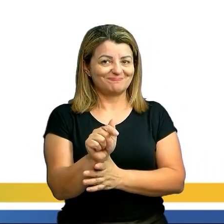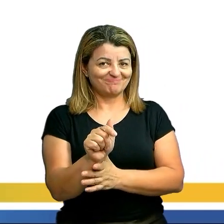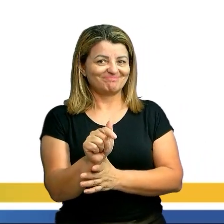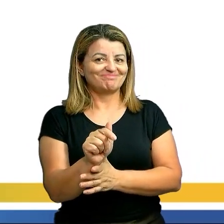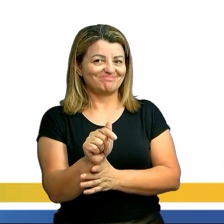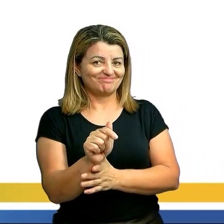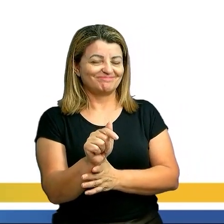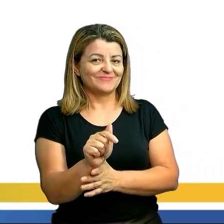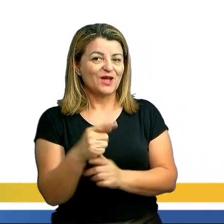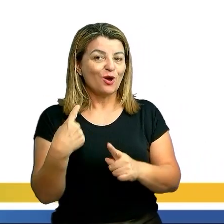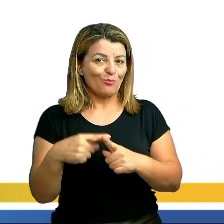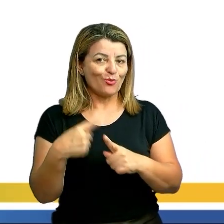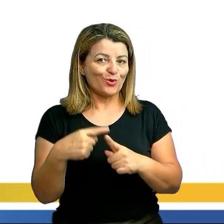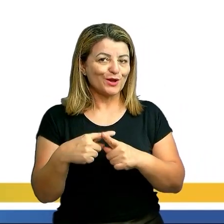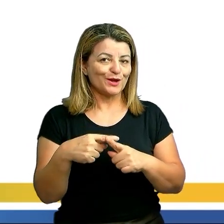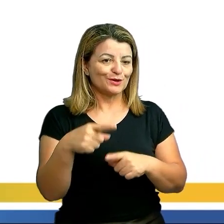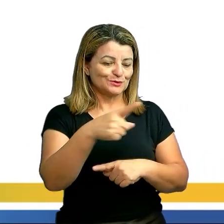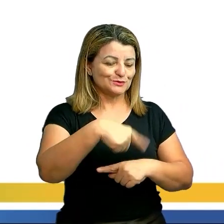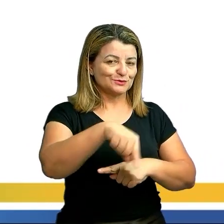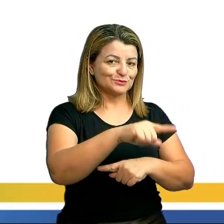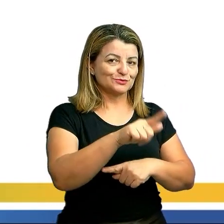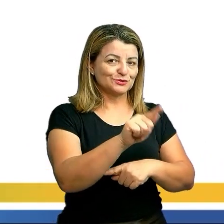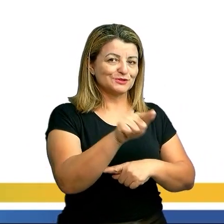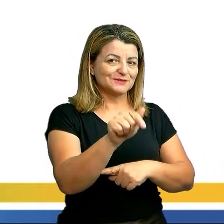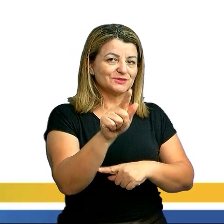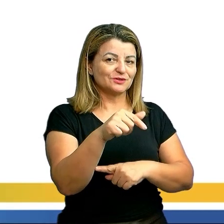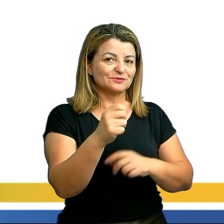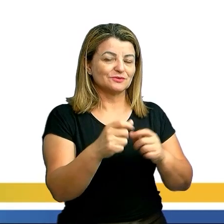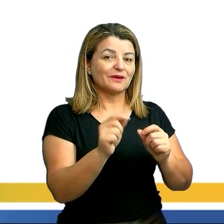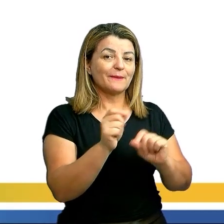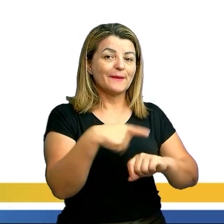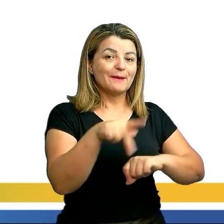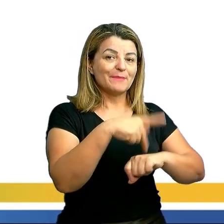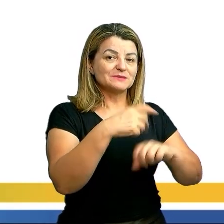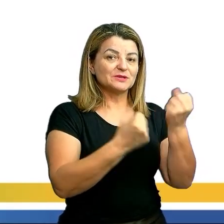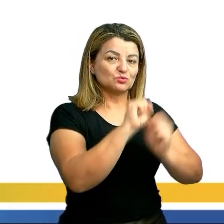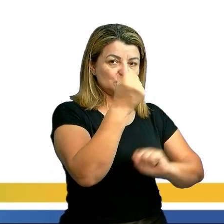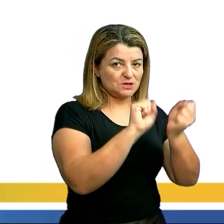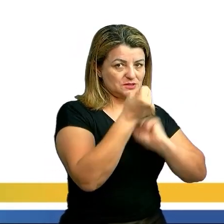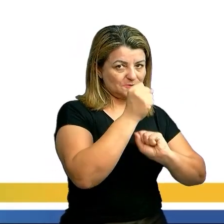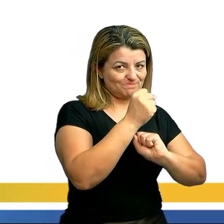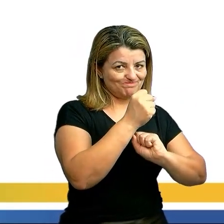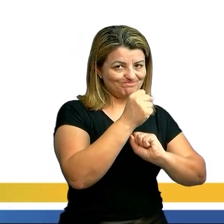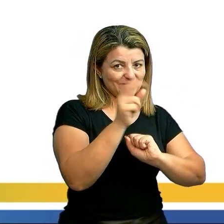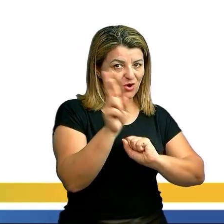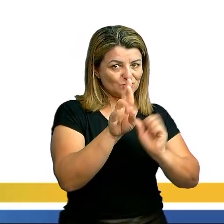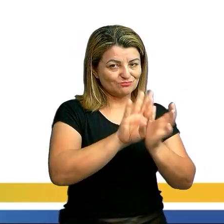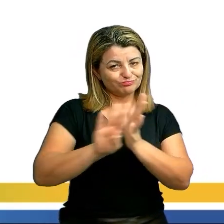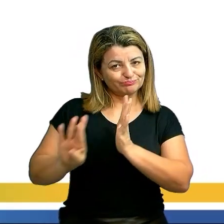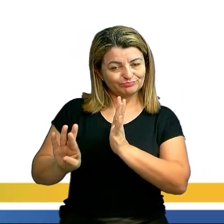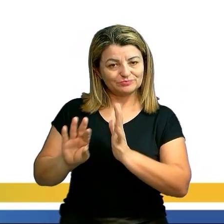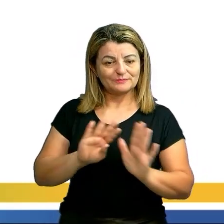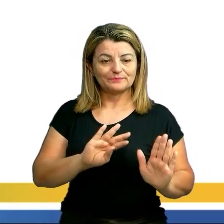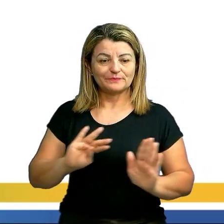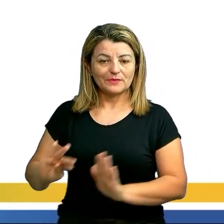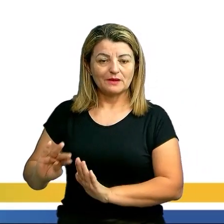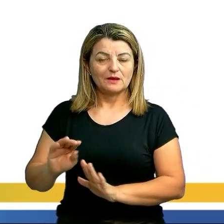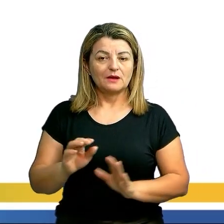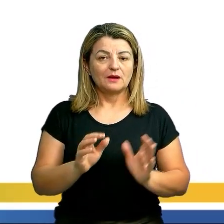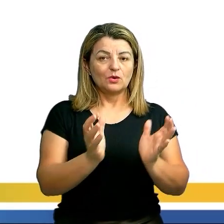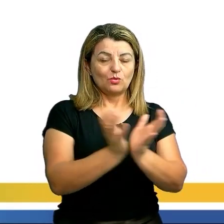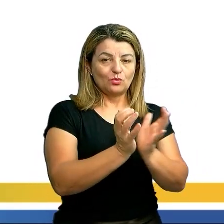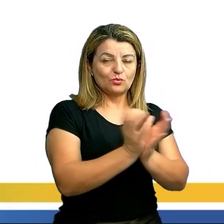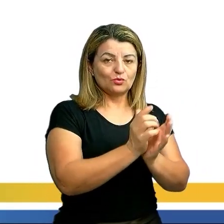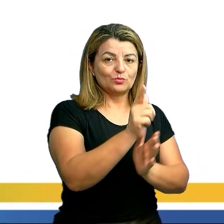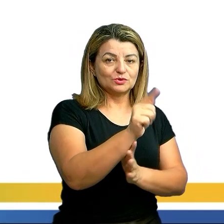mais industrializados, que na época era G8, obviamente, né? O G20 também está relacionado aos